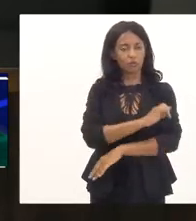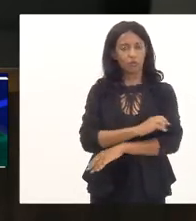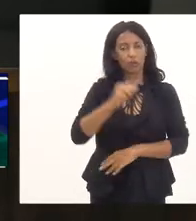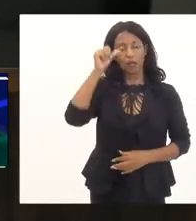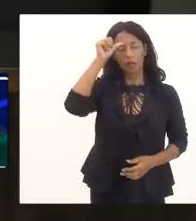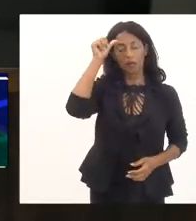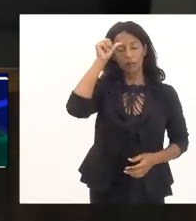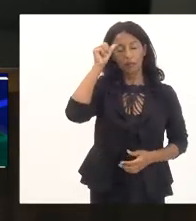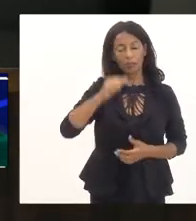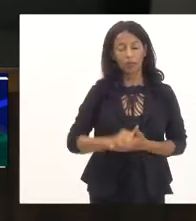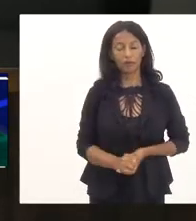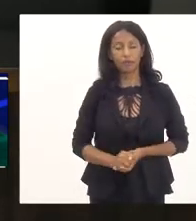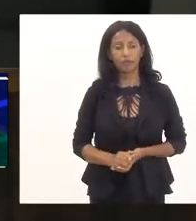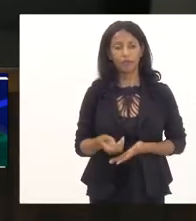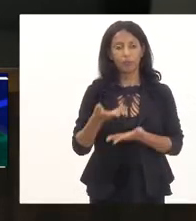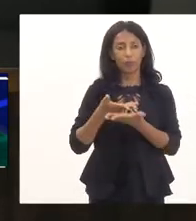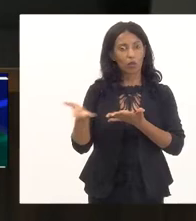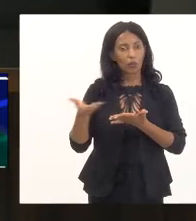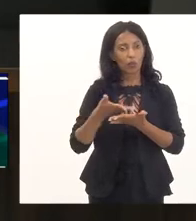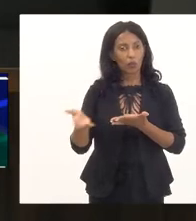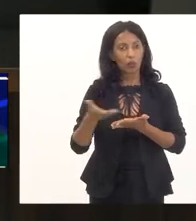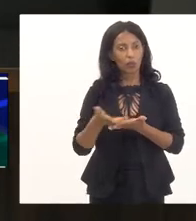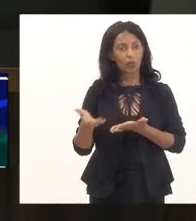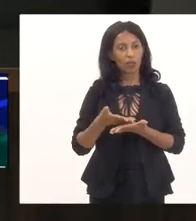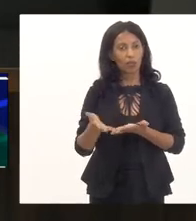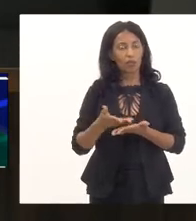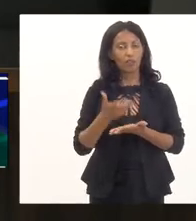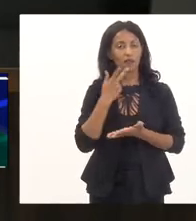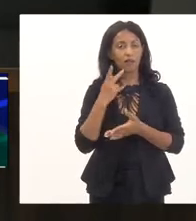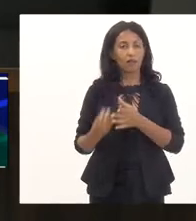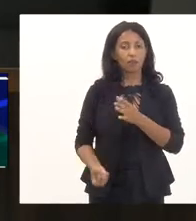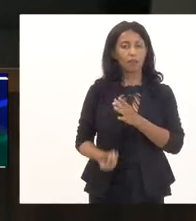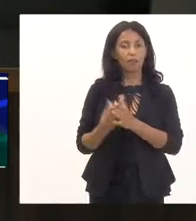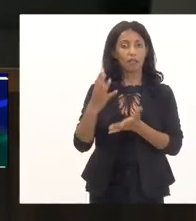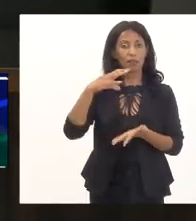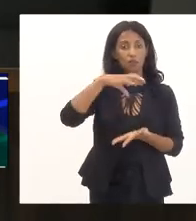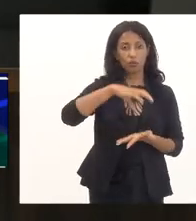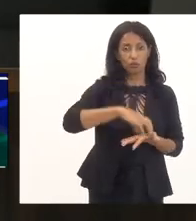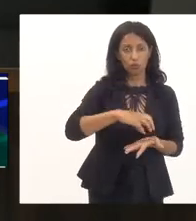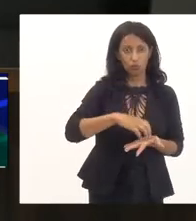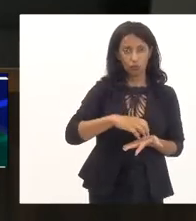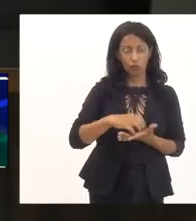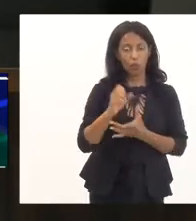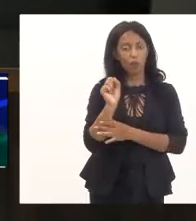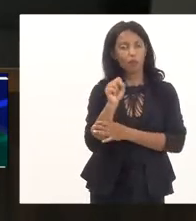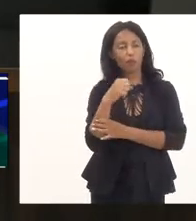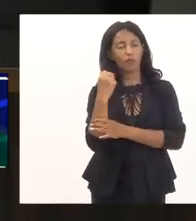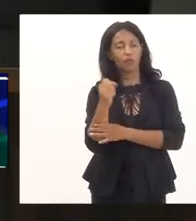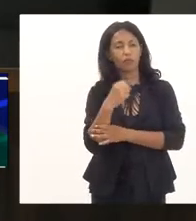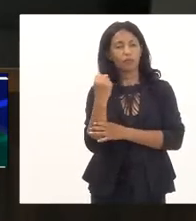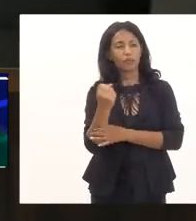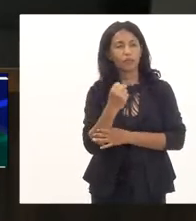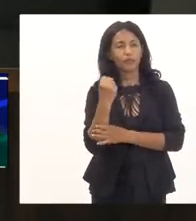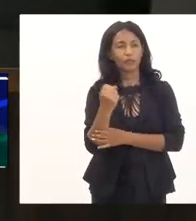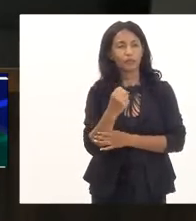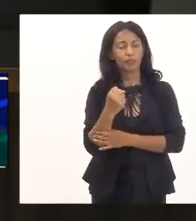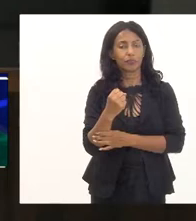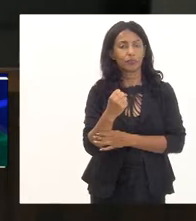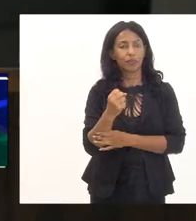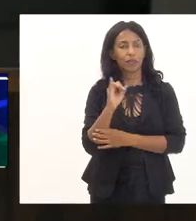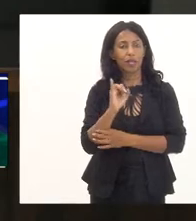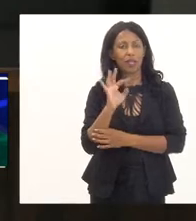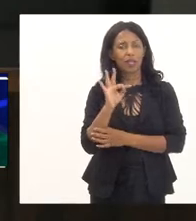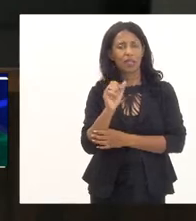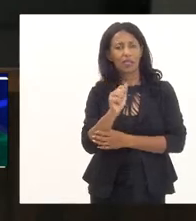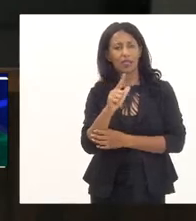Cláudio Castro, o envio de mensagem dispondo sobre a implantação de um centro de fisioterapia no município de